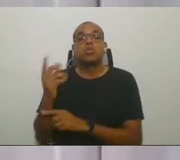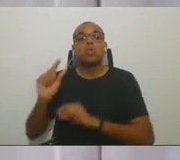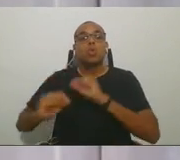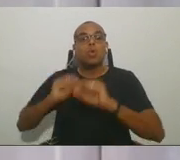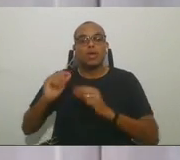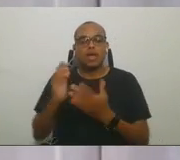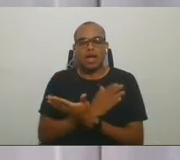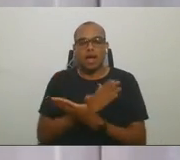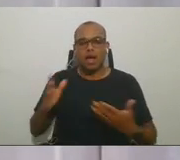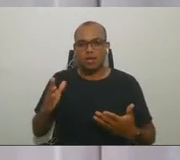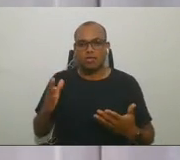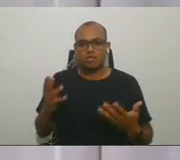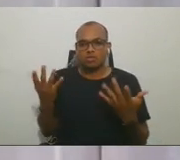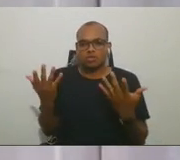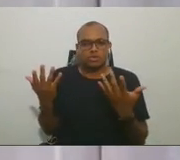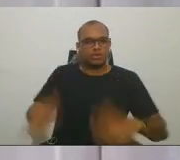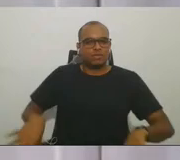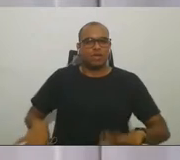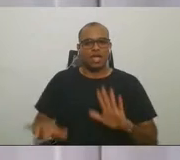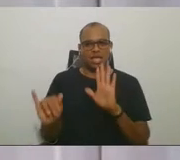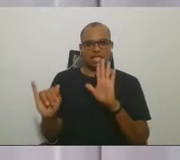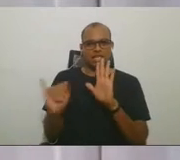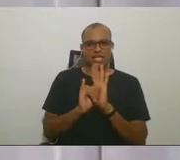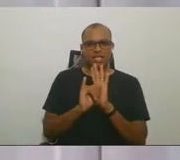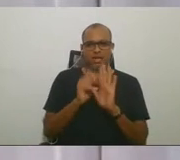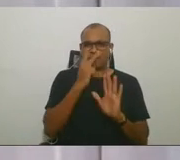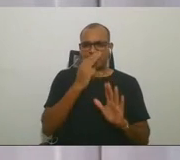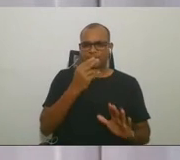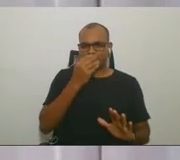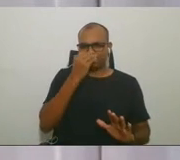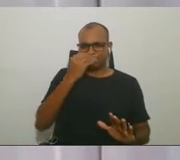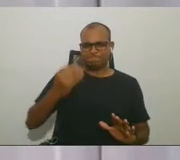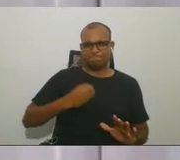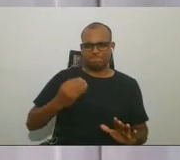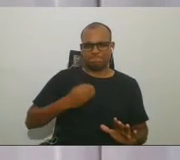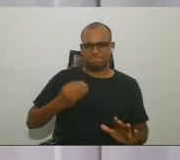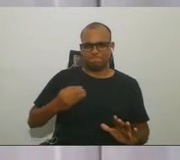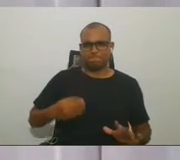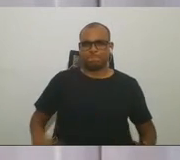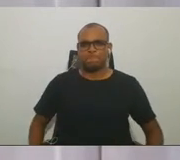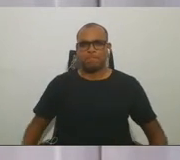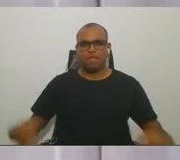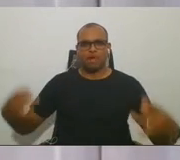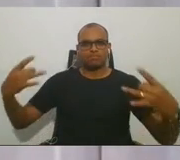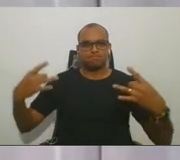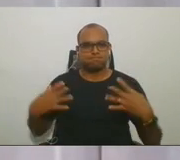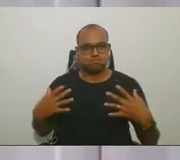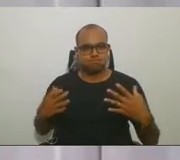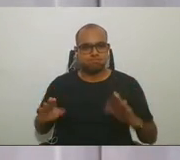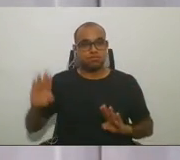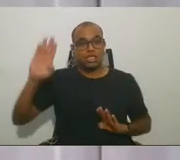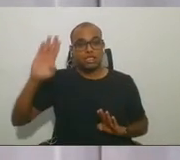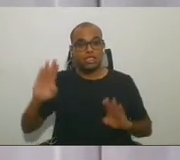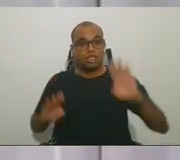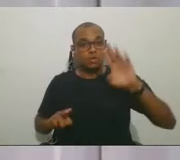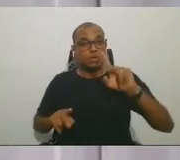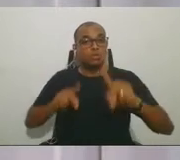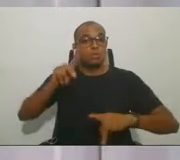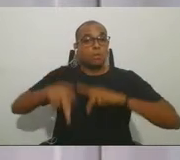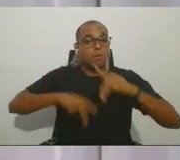abdicando da sua identidade com a rejeição das candidaturas populares, isto